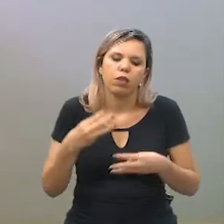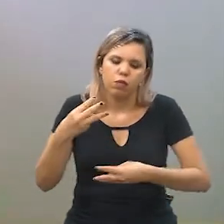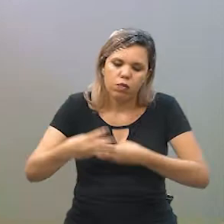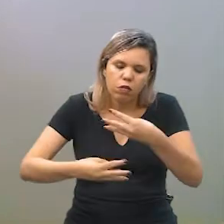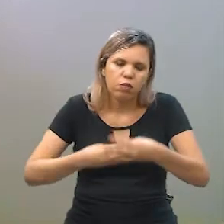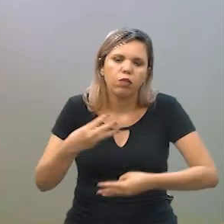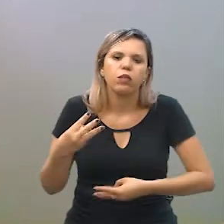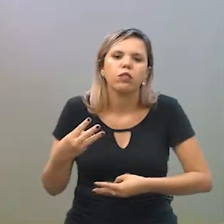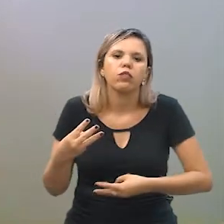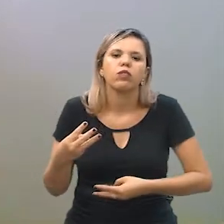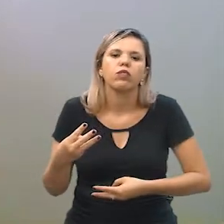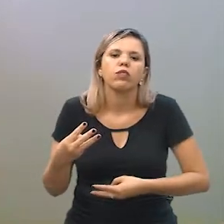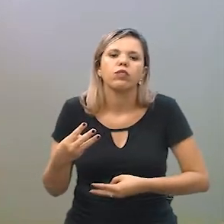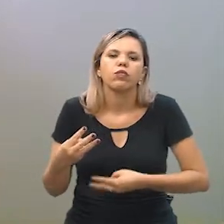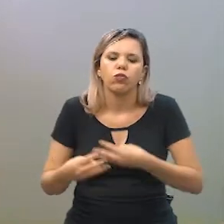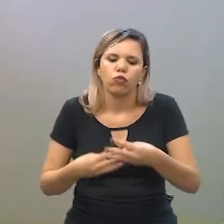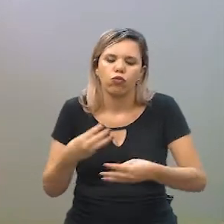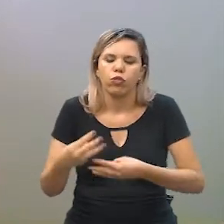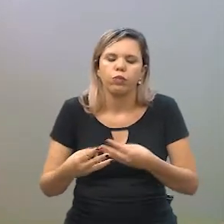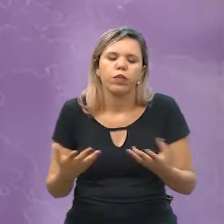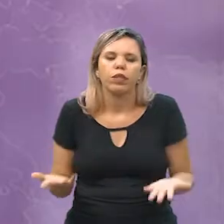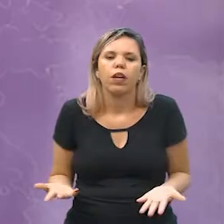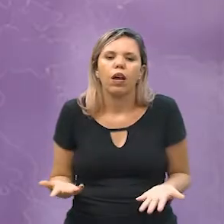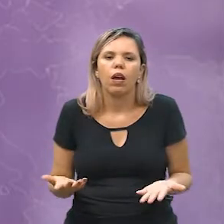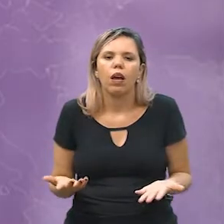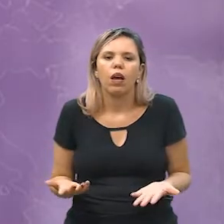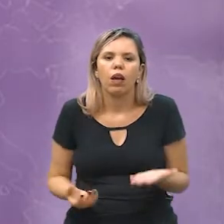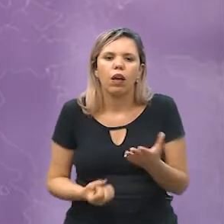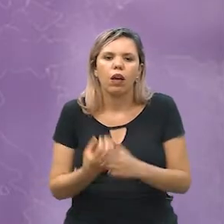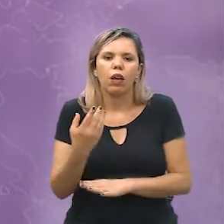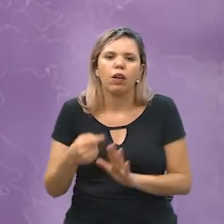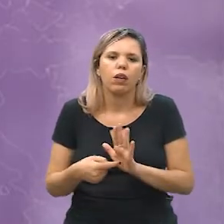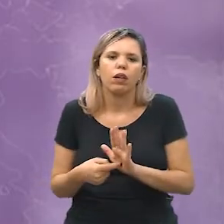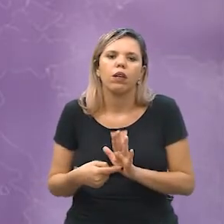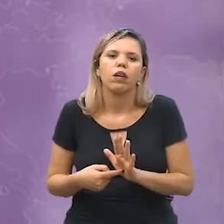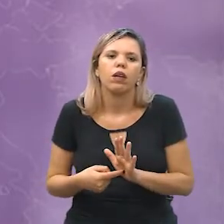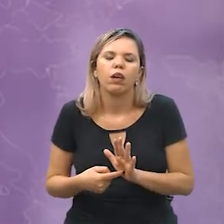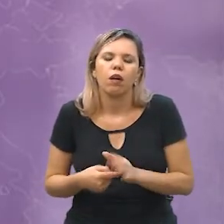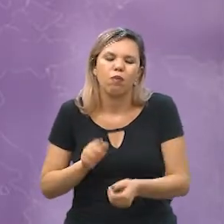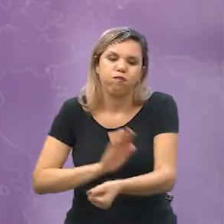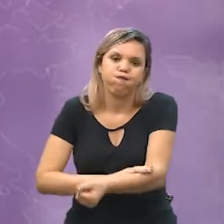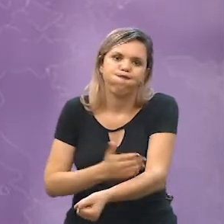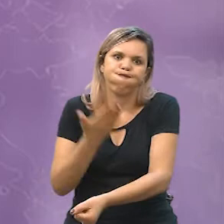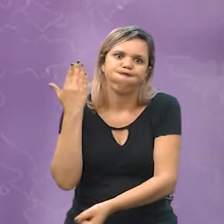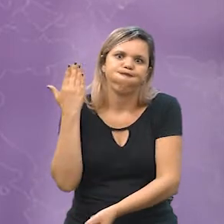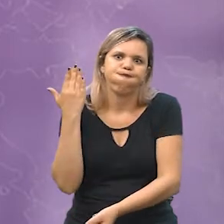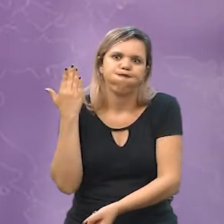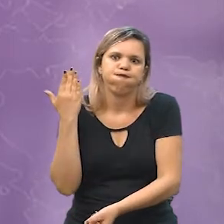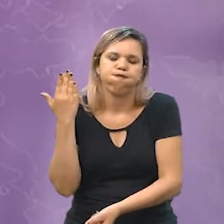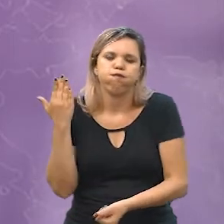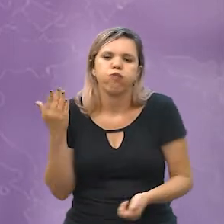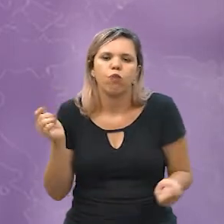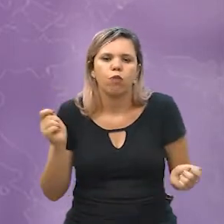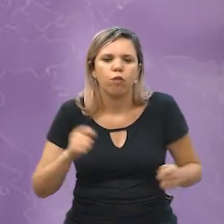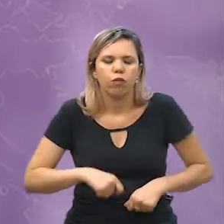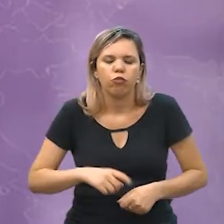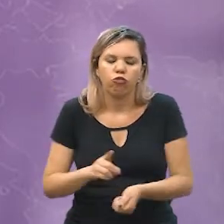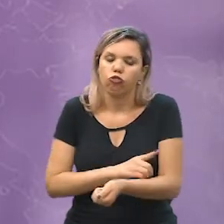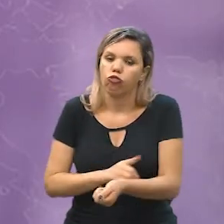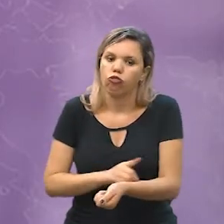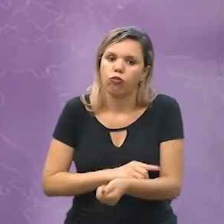que são os últimos 3 meses, é onde pode aparecer a hipertensão, aonde pode aparecer o